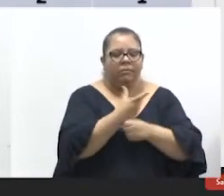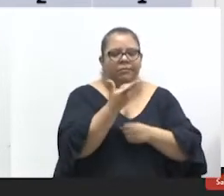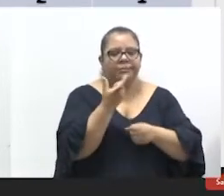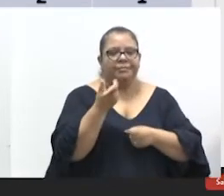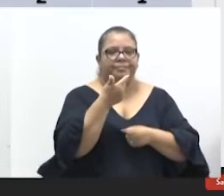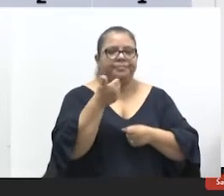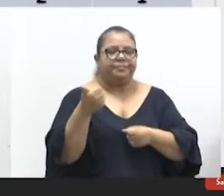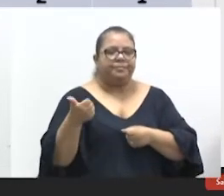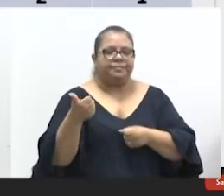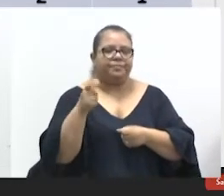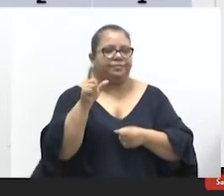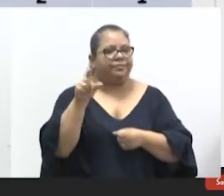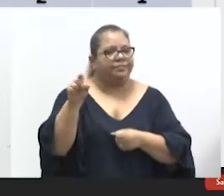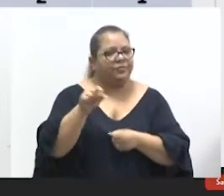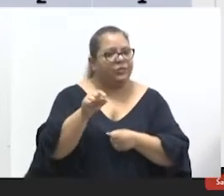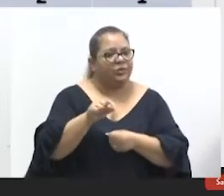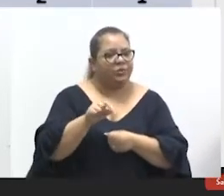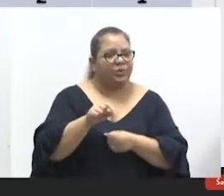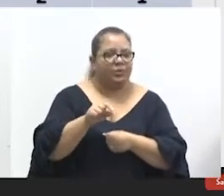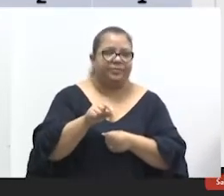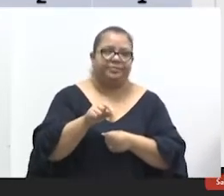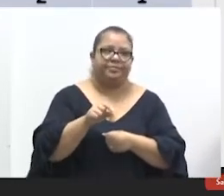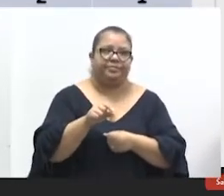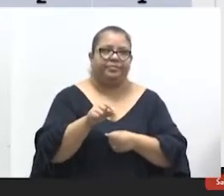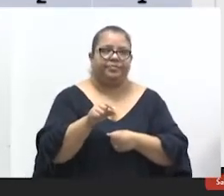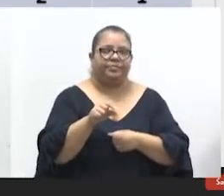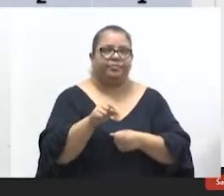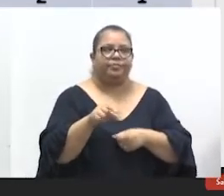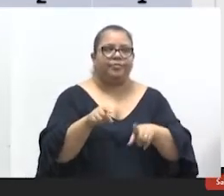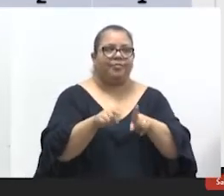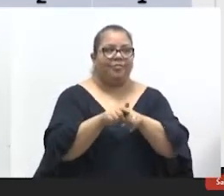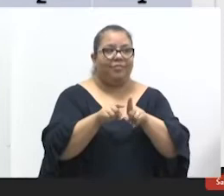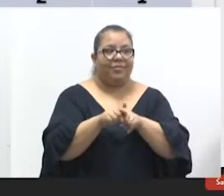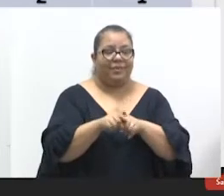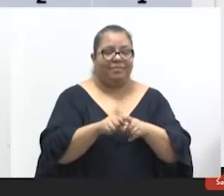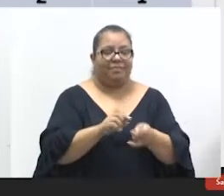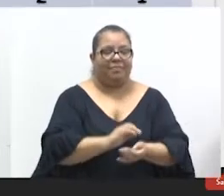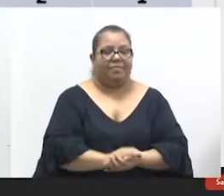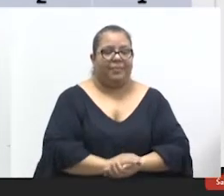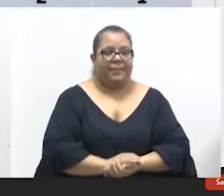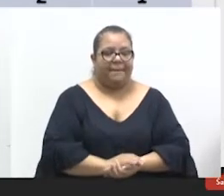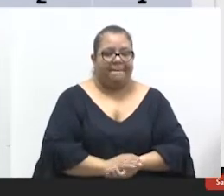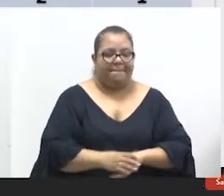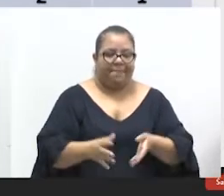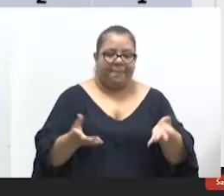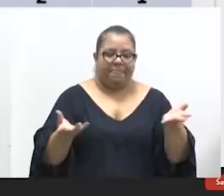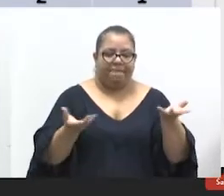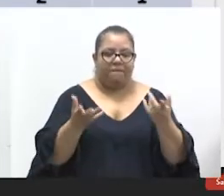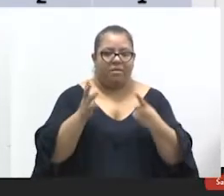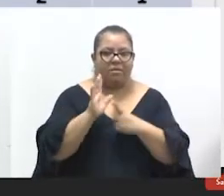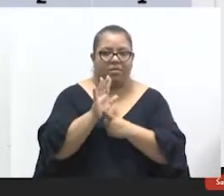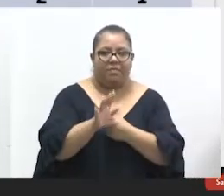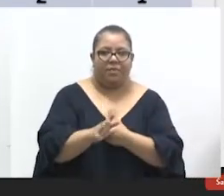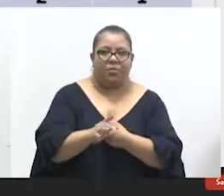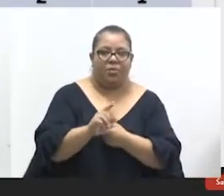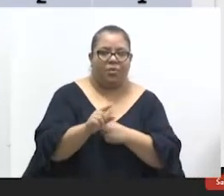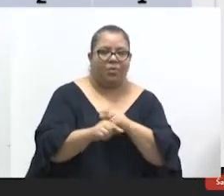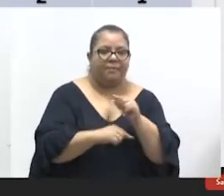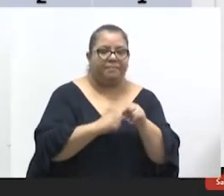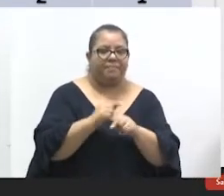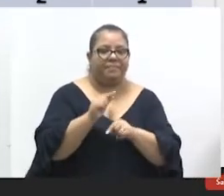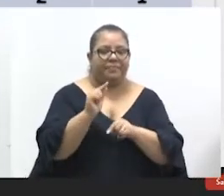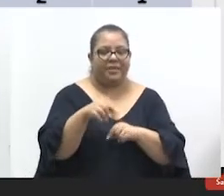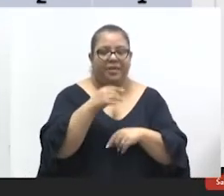ainda baixou um pouco mais para 4.116 casos. Então, isso mostra o quê?